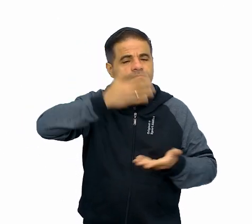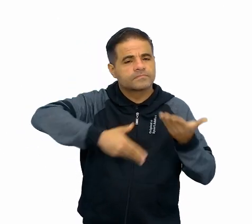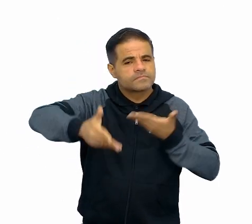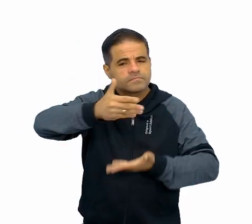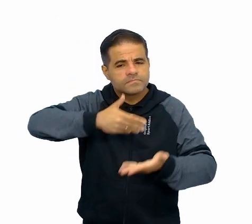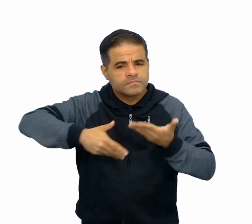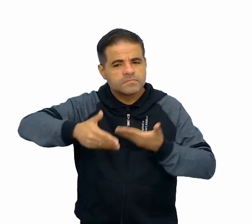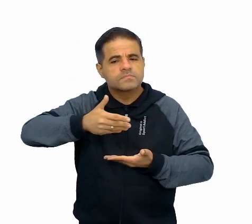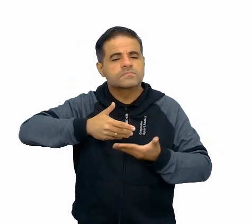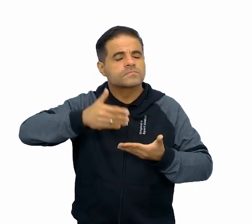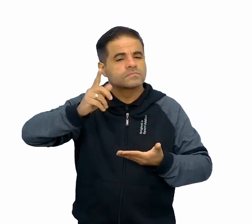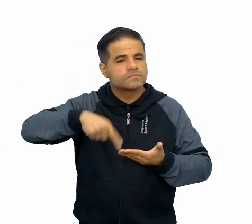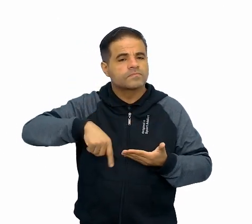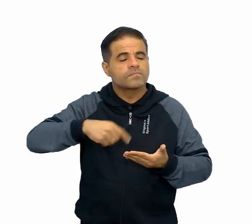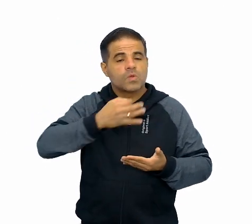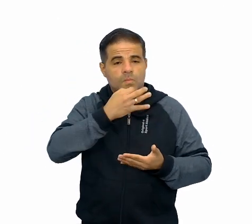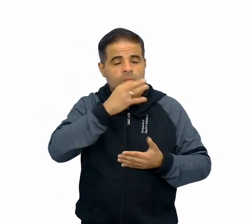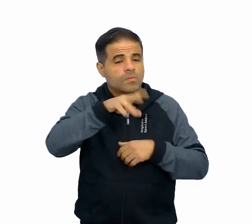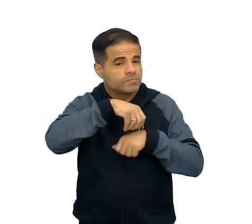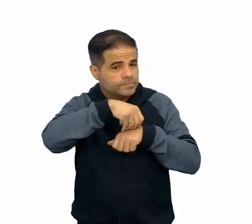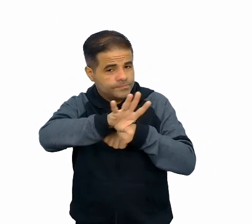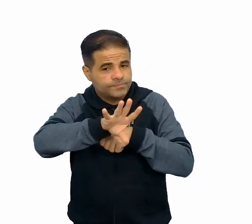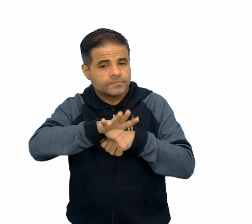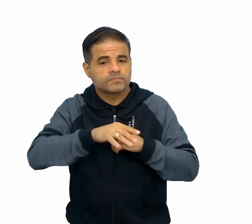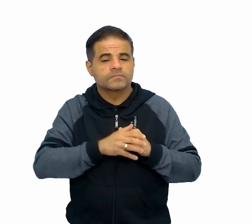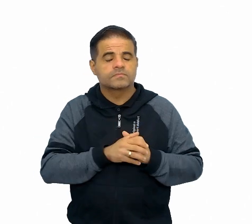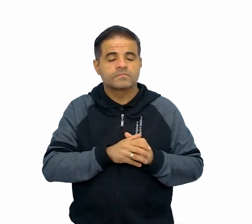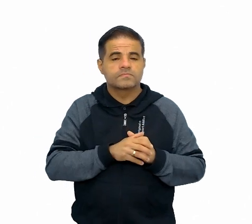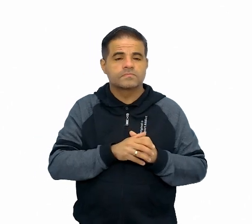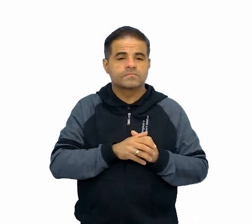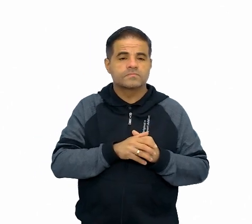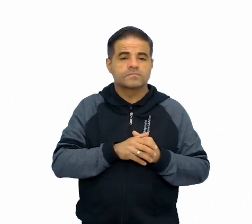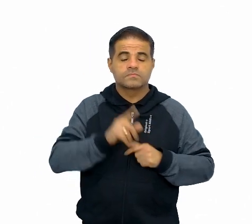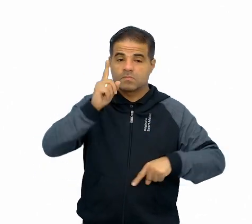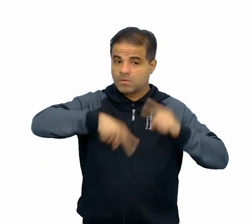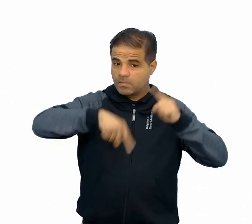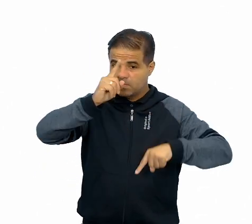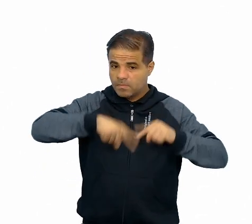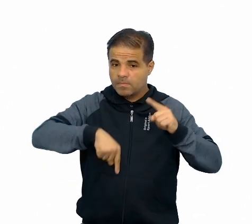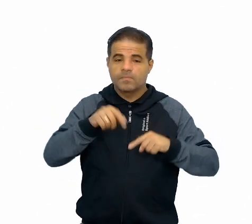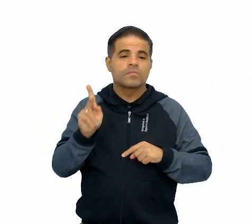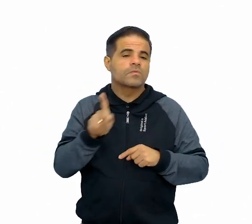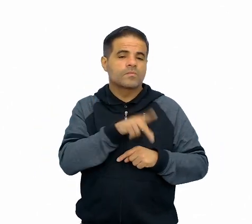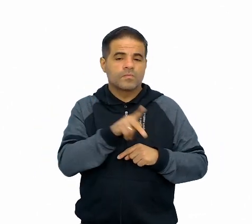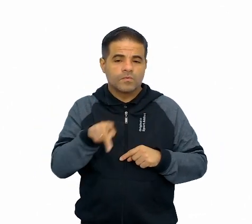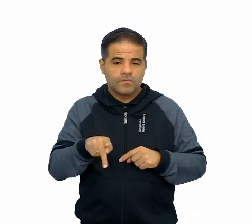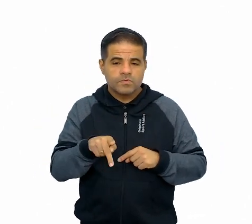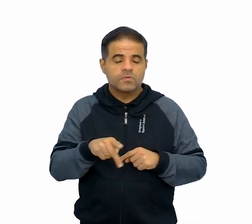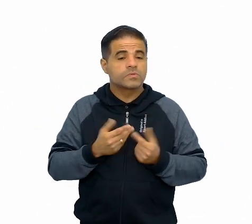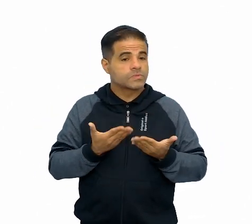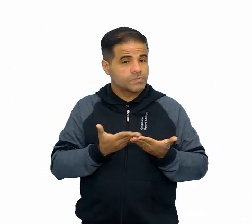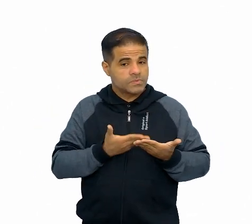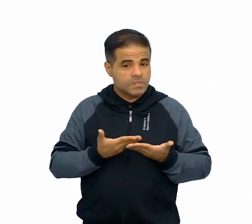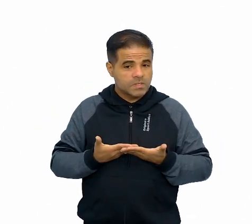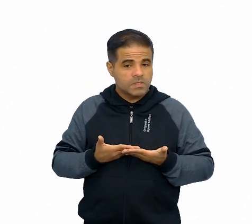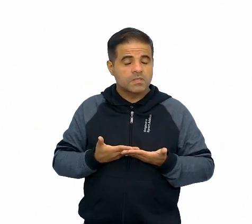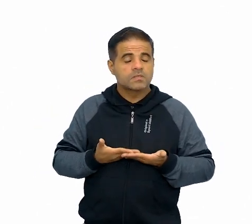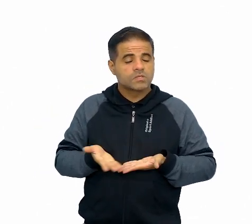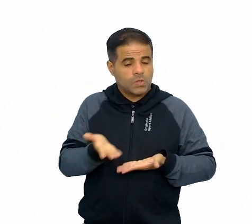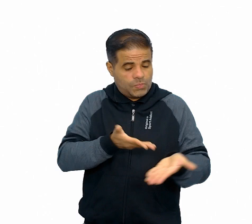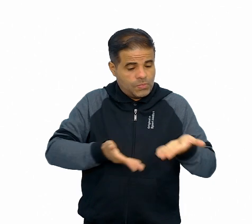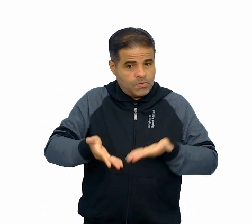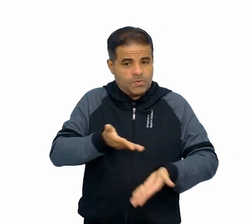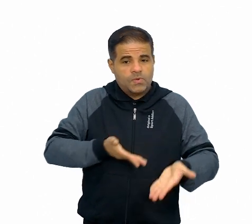socialização também, uma sugestão que está no material do professor é que os estudantes façam a